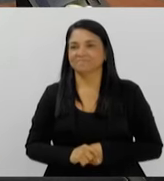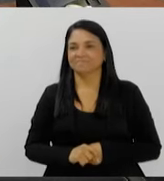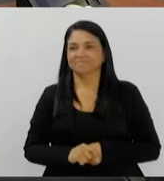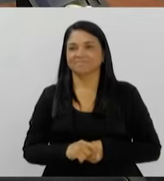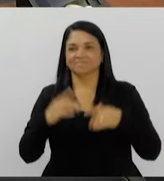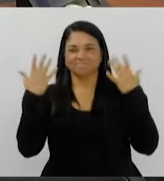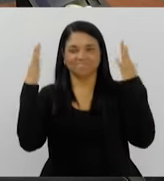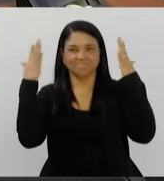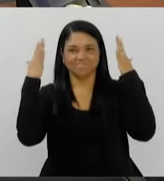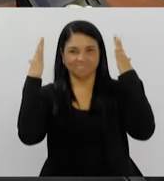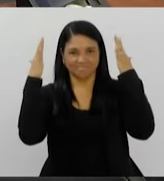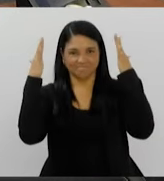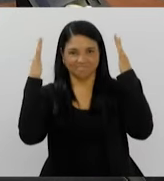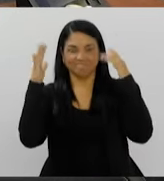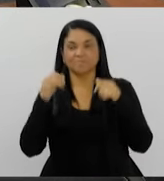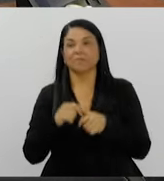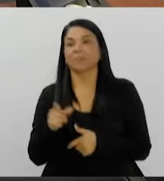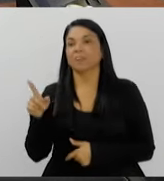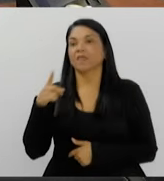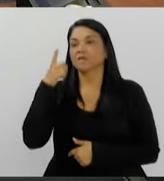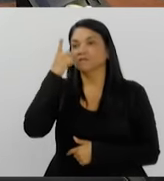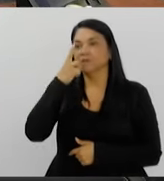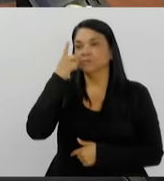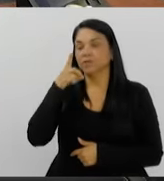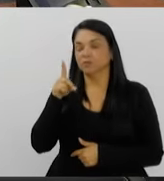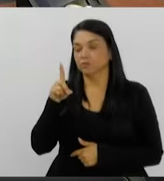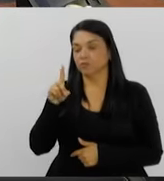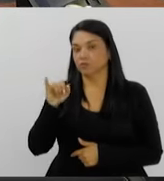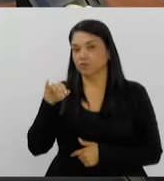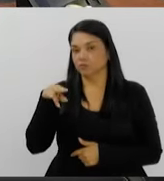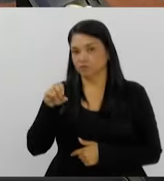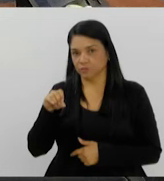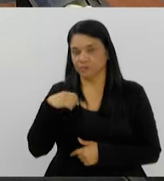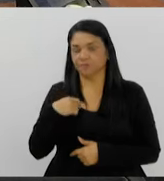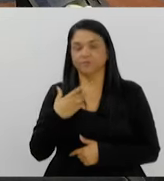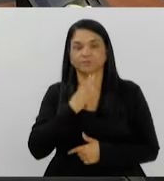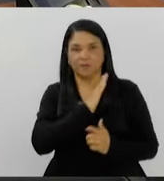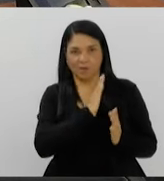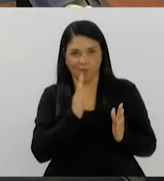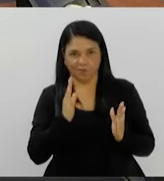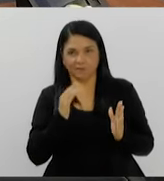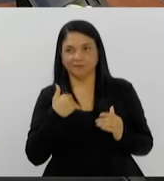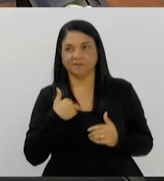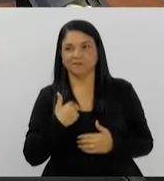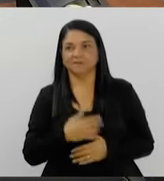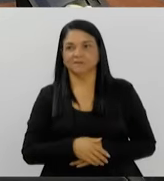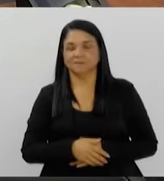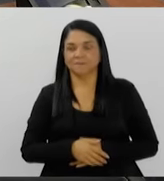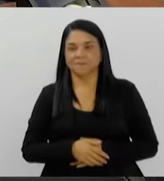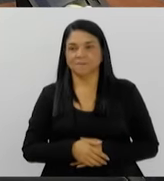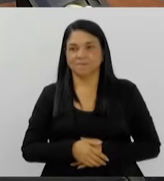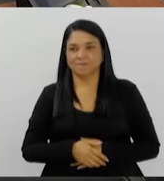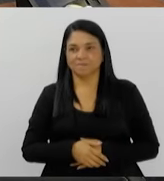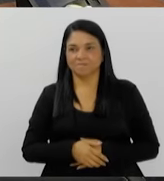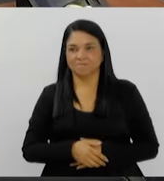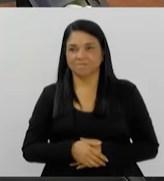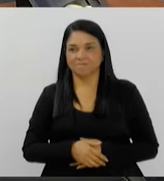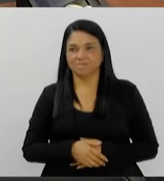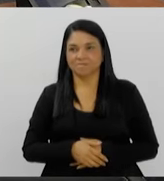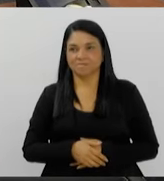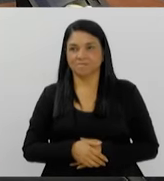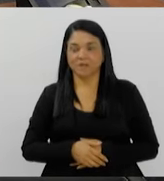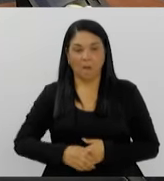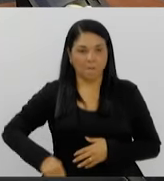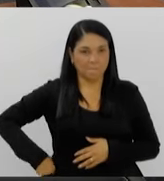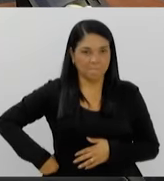cumprido mas Deputado Dino pela ordem só mas não sei se vai declarar Voto para o